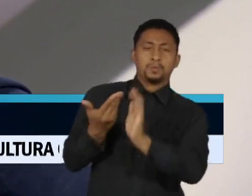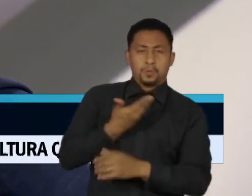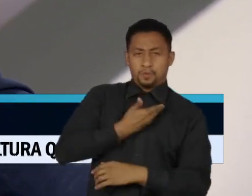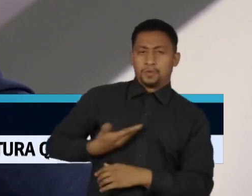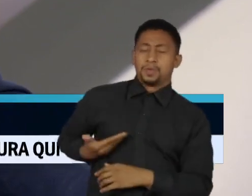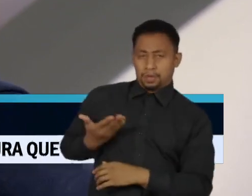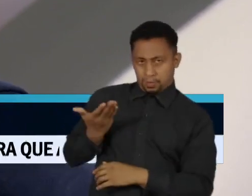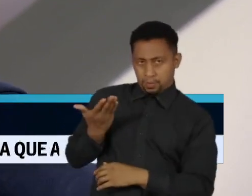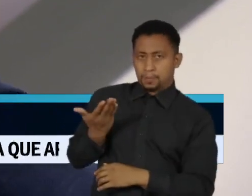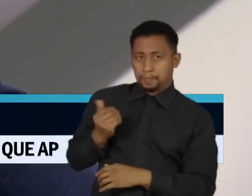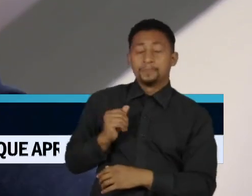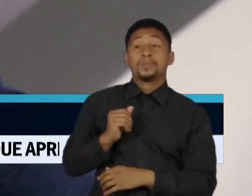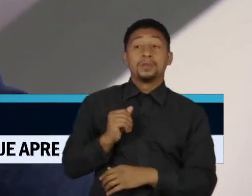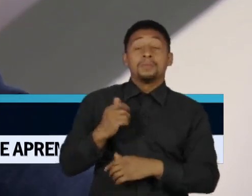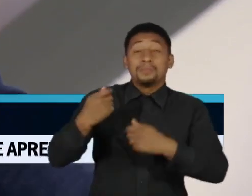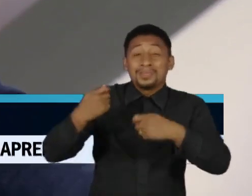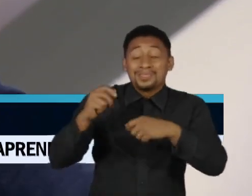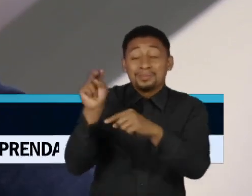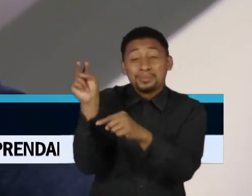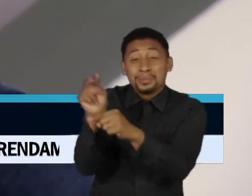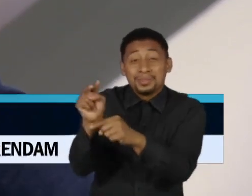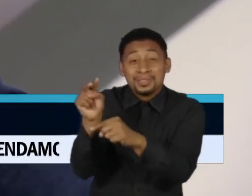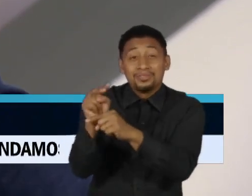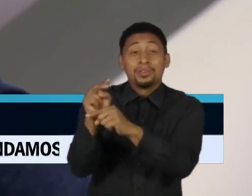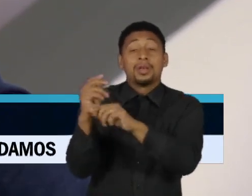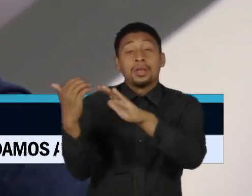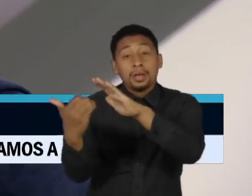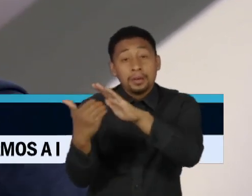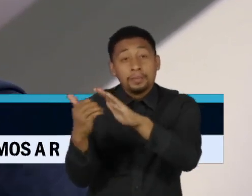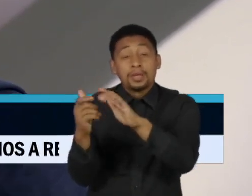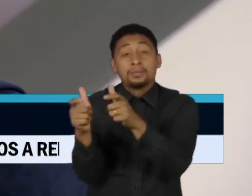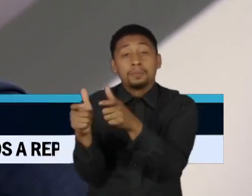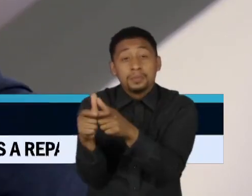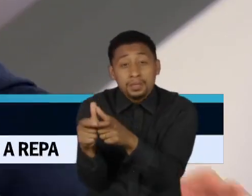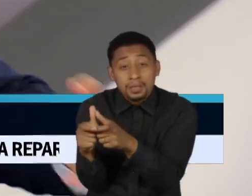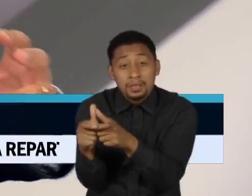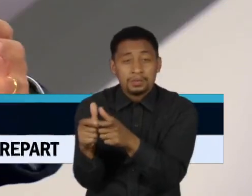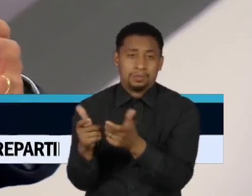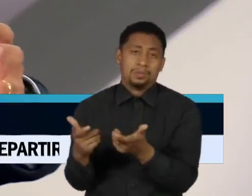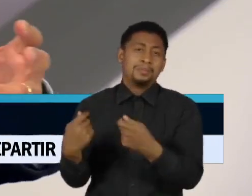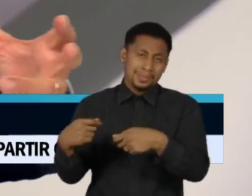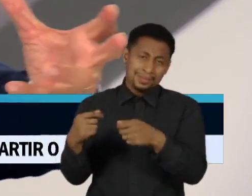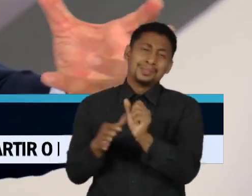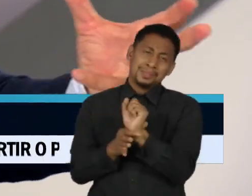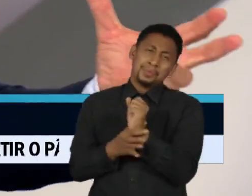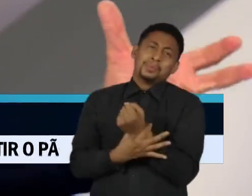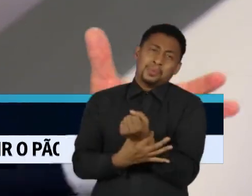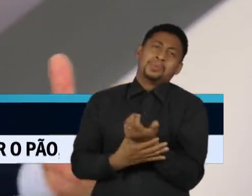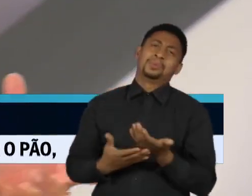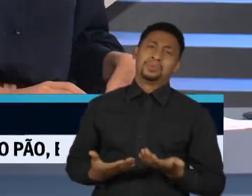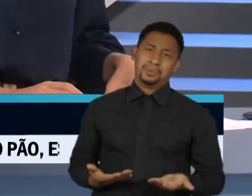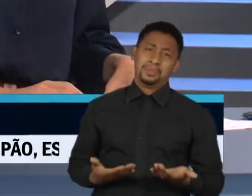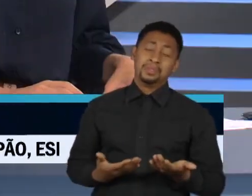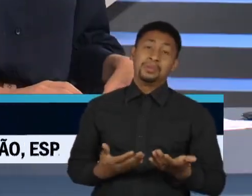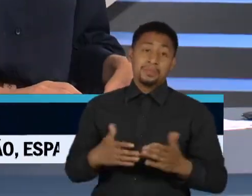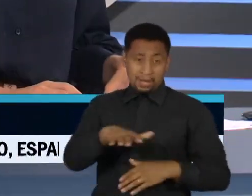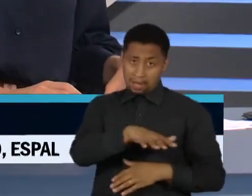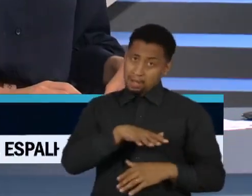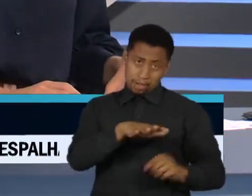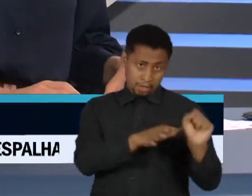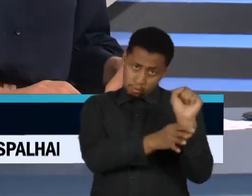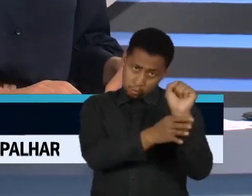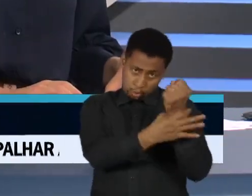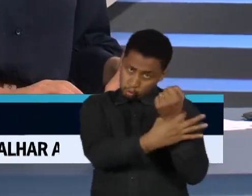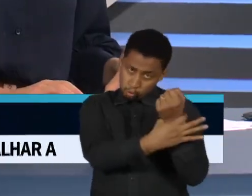proteger o pequeno empresário, a pequena e média empresa com seguro. O mercado de seguro é muito pouco desenvolvido